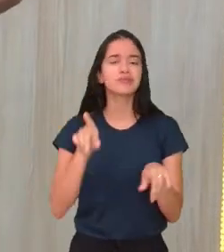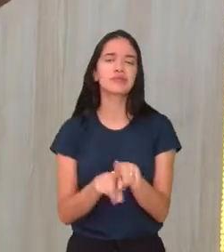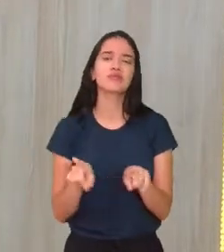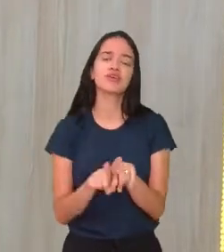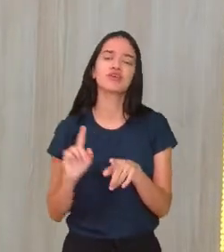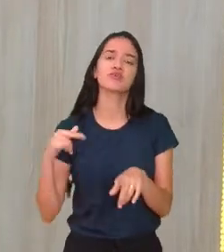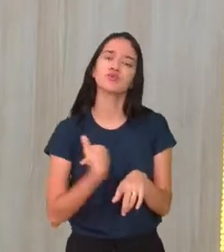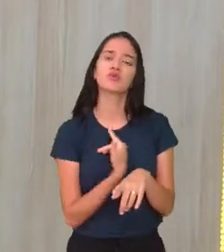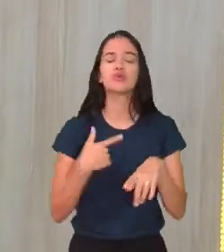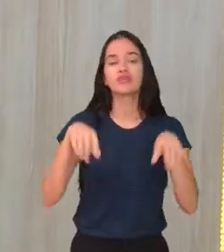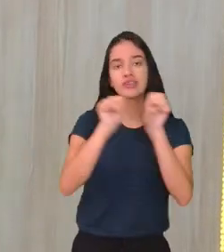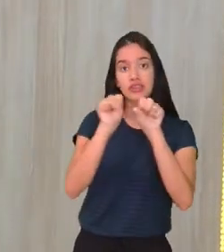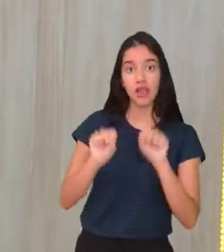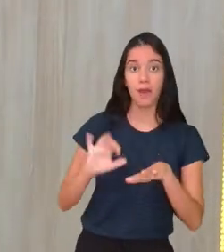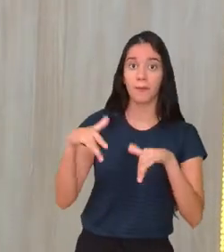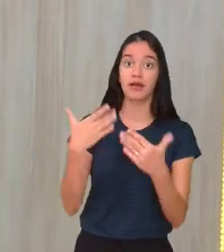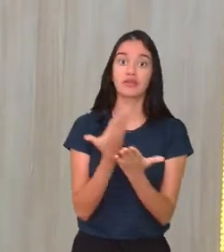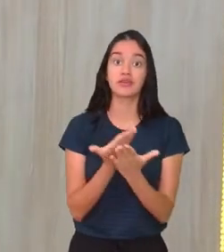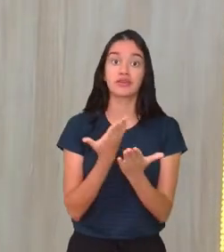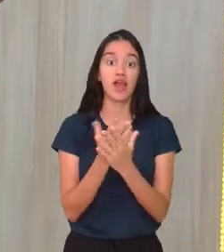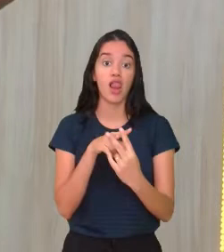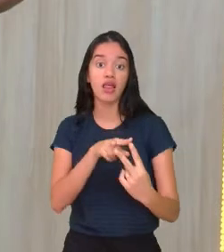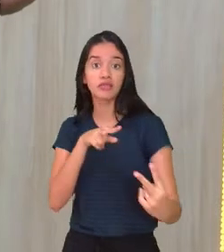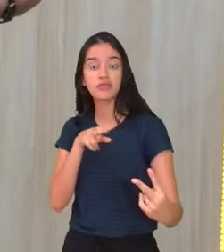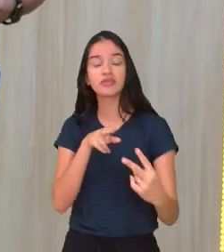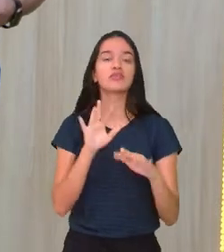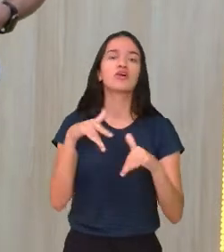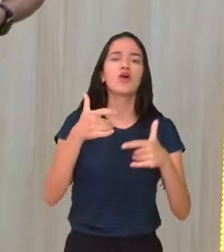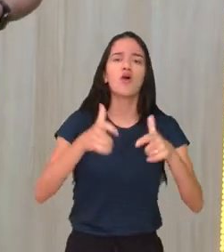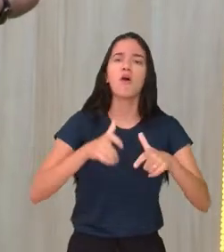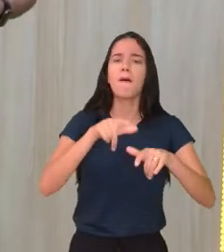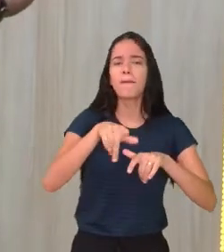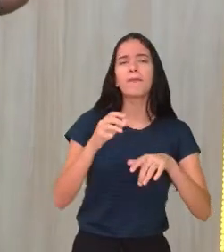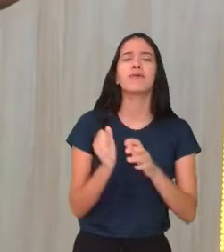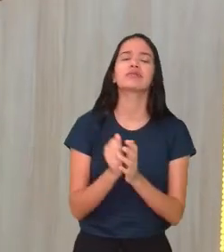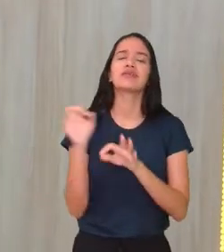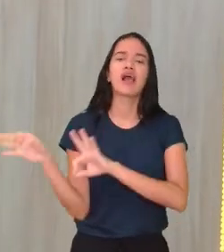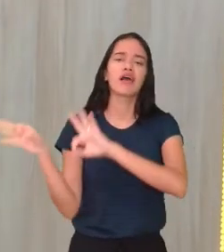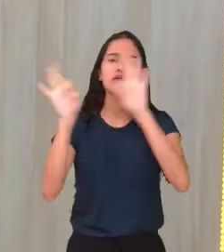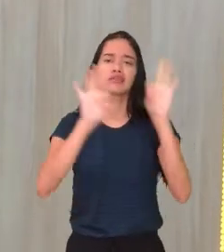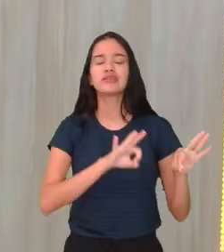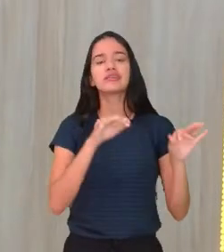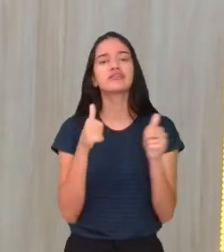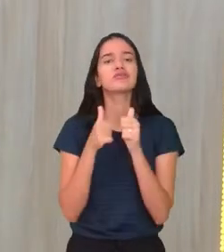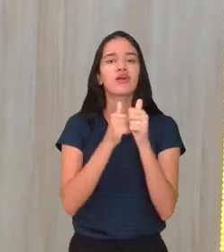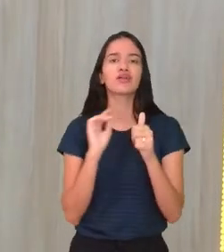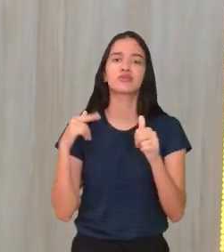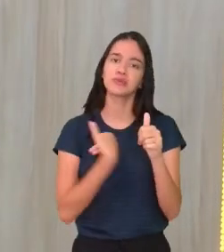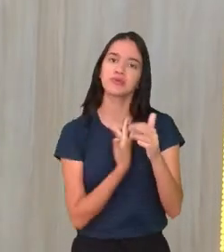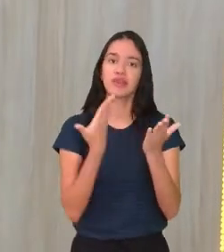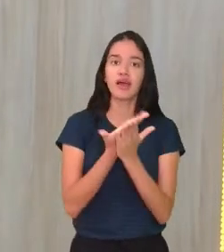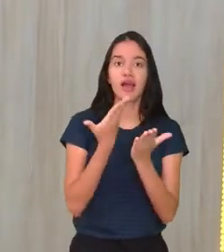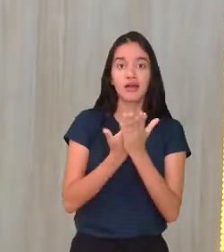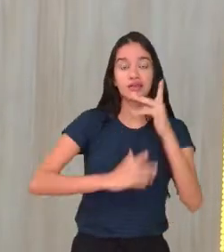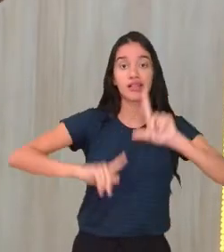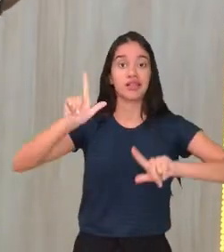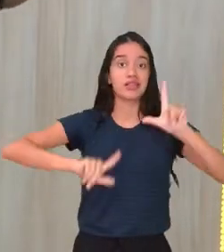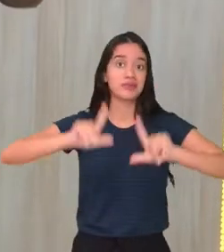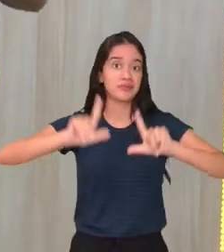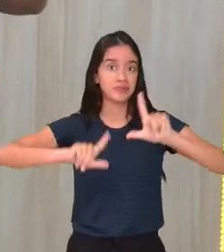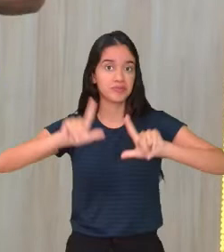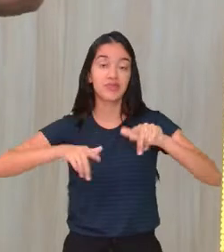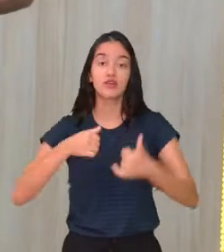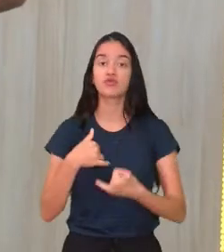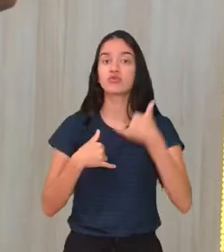nosso sistema de aula é um sistema de aula digital, onde você pode assistir e acompanhar nossas aulas através da TV,